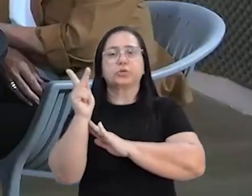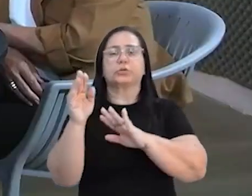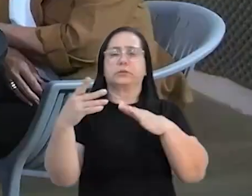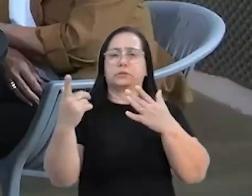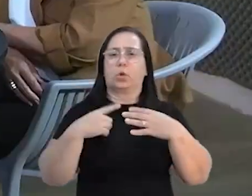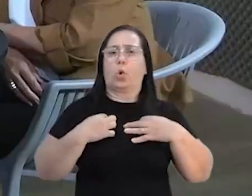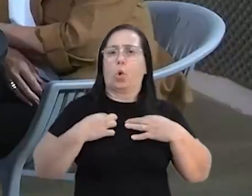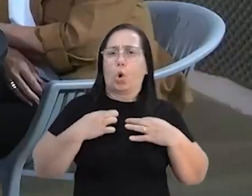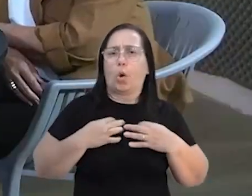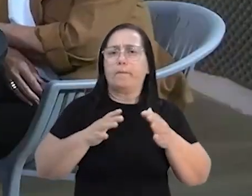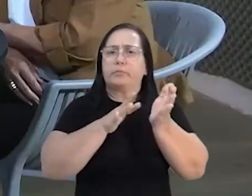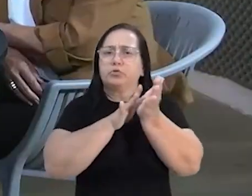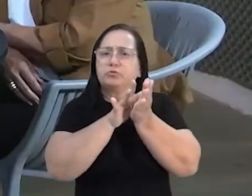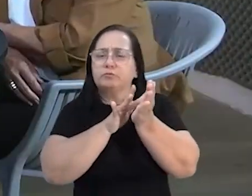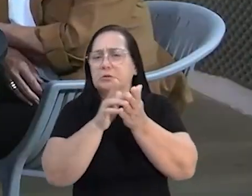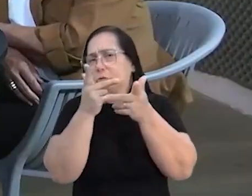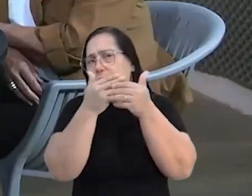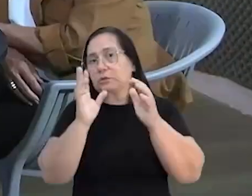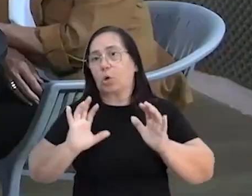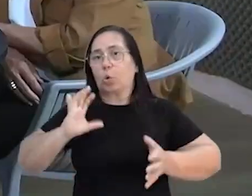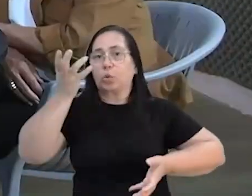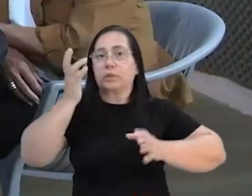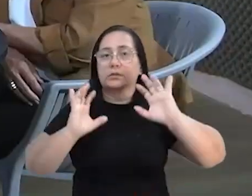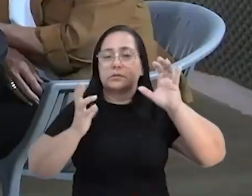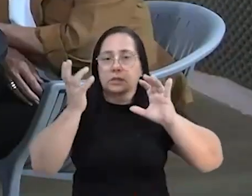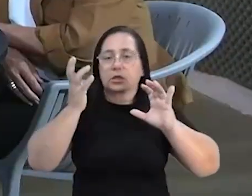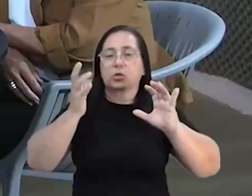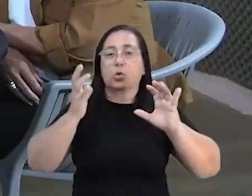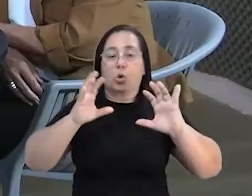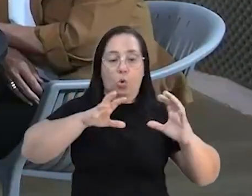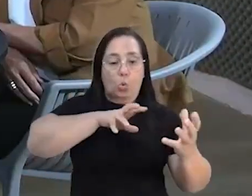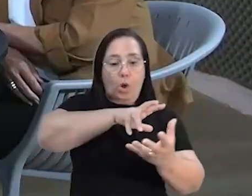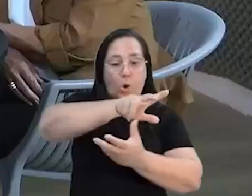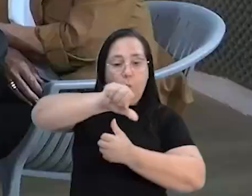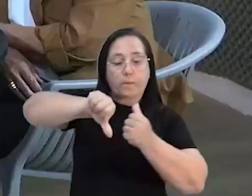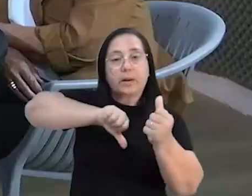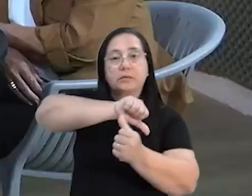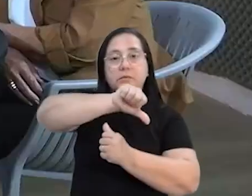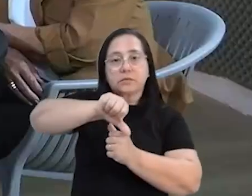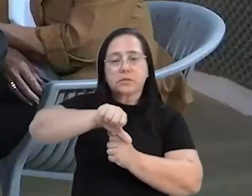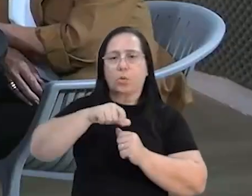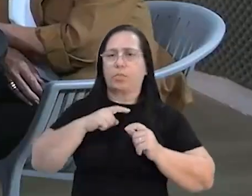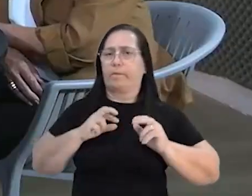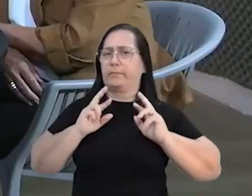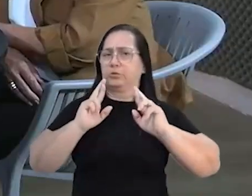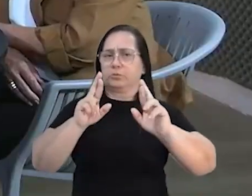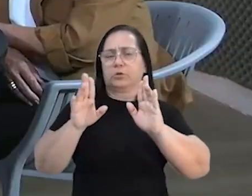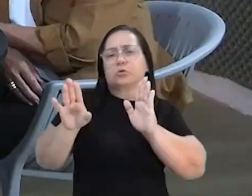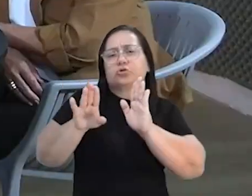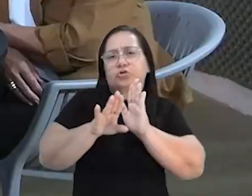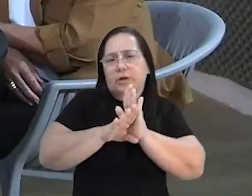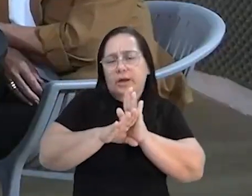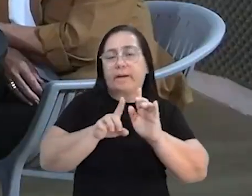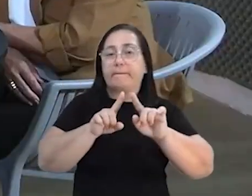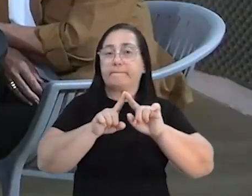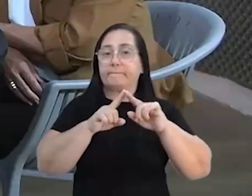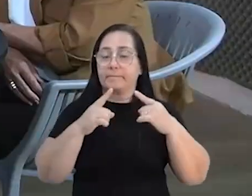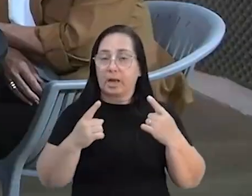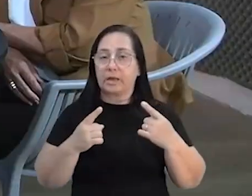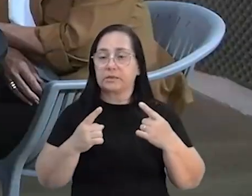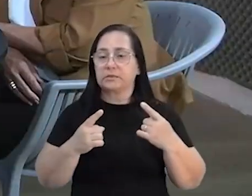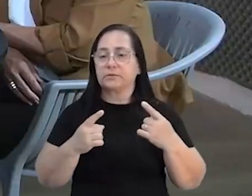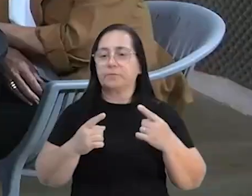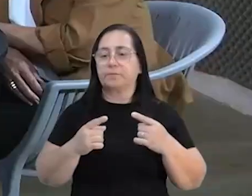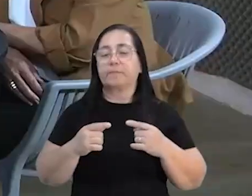tipo de espaço. E assim as coisas iam acontecendo. Com a globalização, a gente não precisa esperar que alguma coisa chegue. Contudo, eu acho que